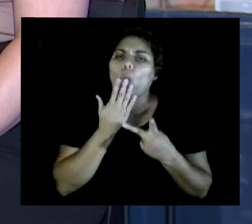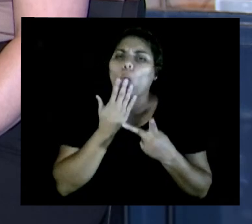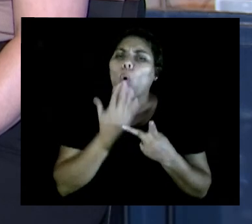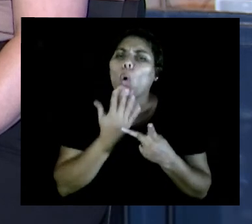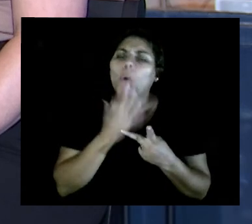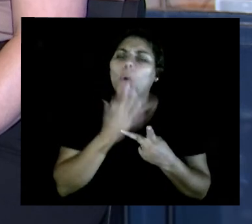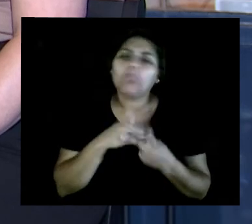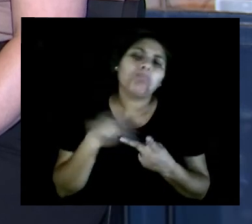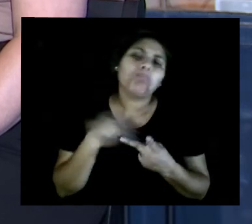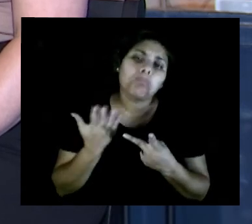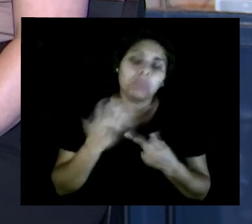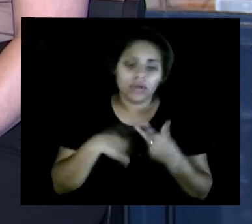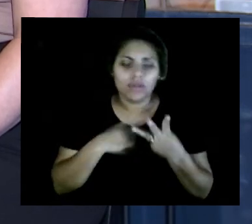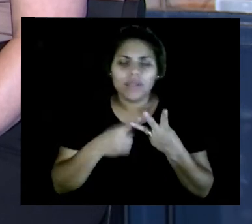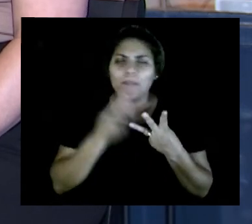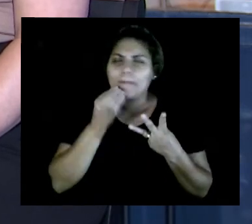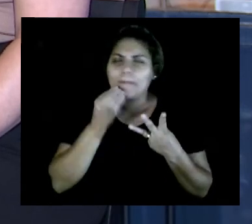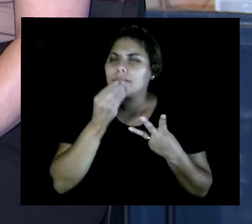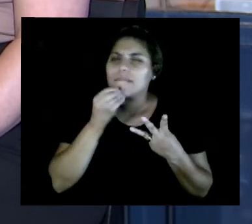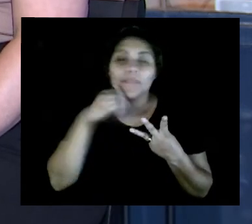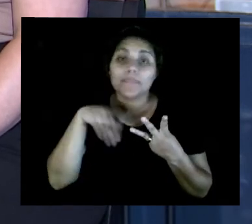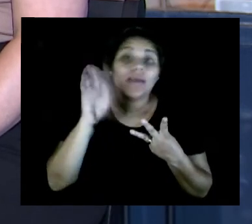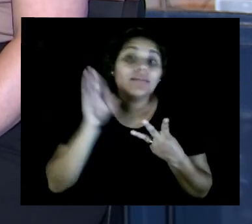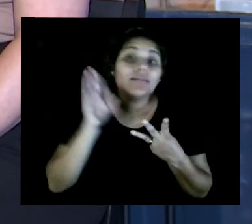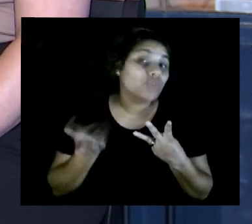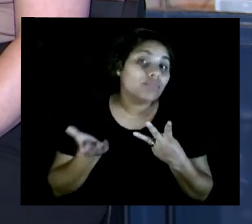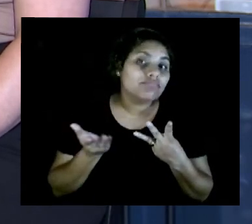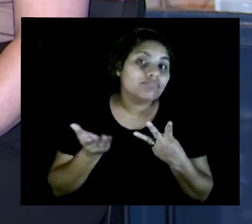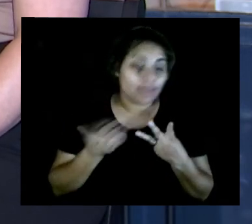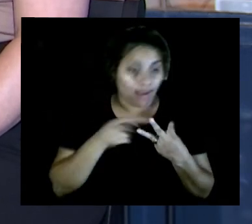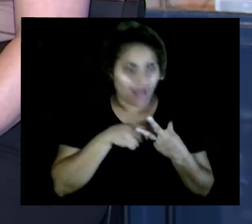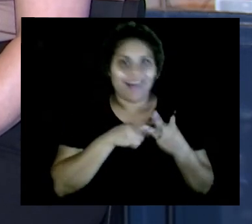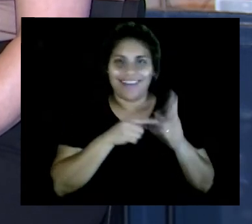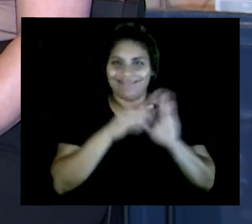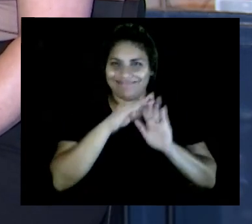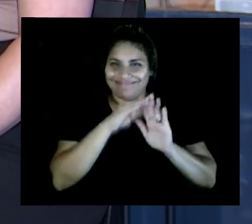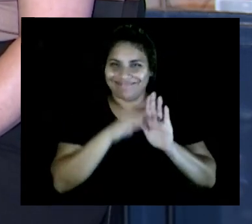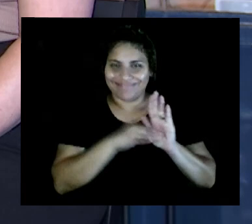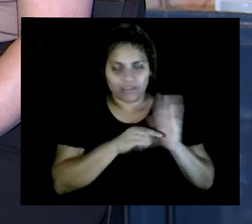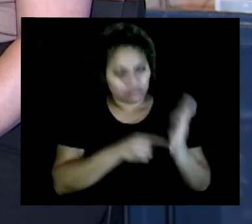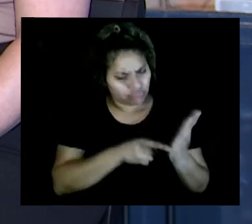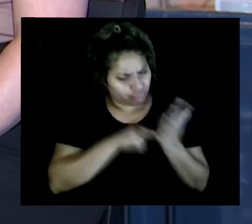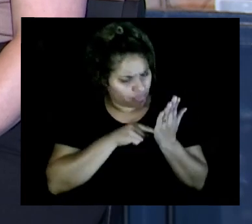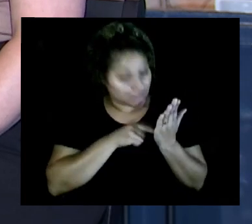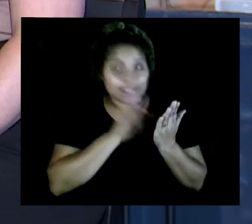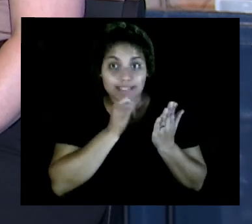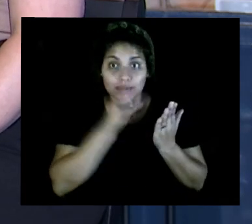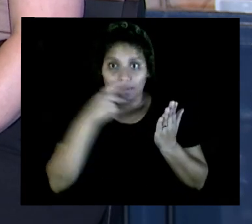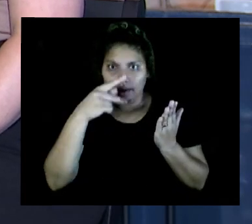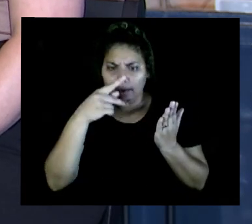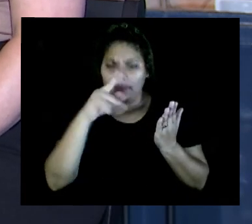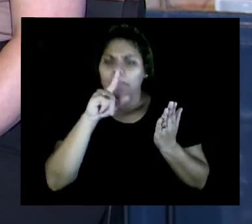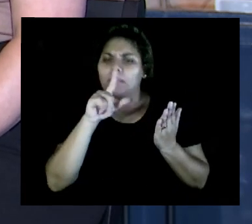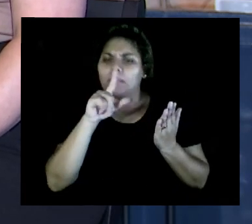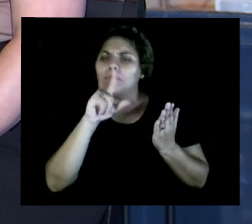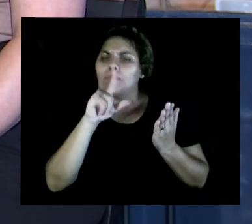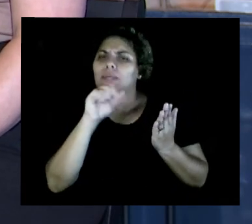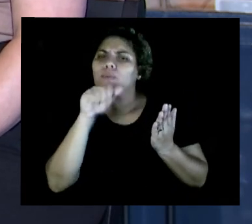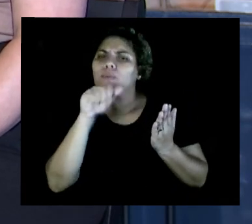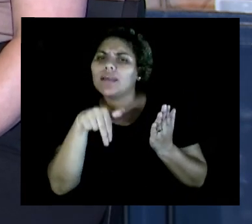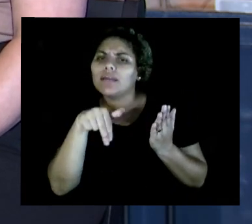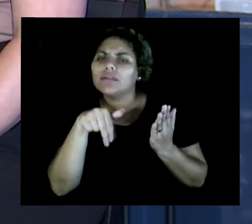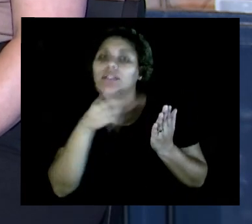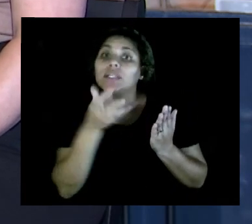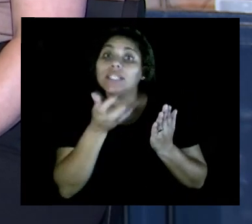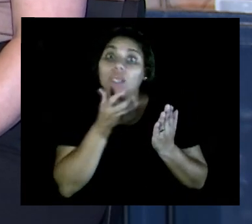ter e qual que é o amargor. De forma bastante prática, nós temos um guia que vai direcionar. Quero fazer uma Pilsen, essas são